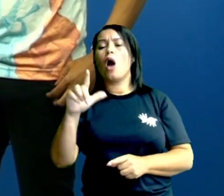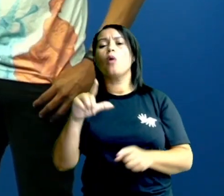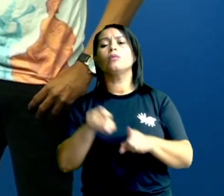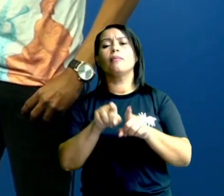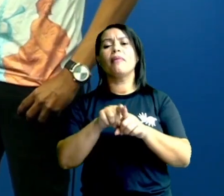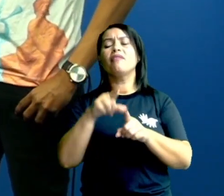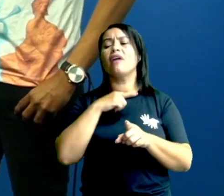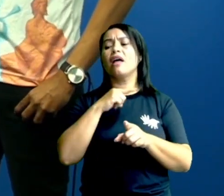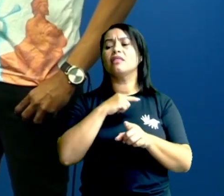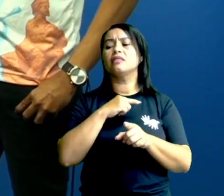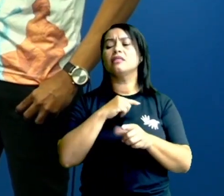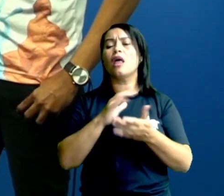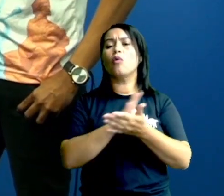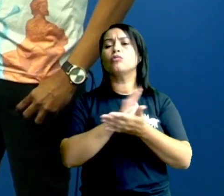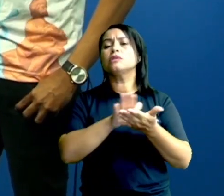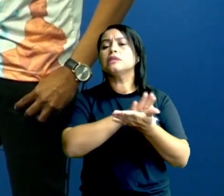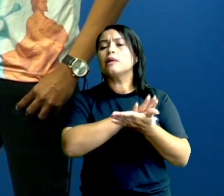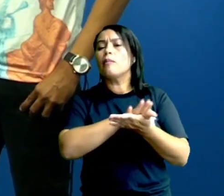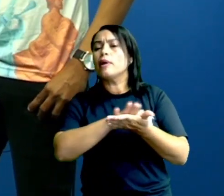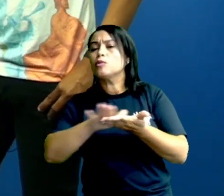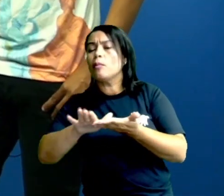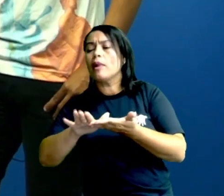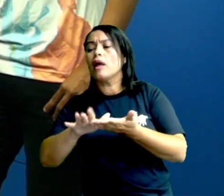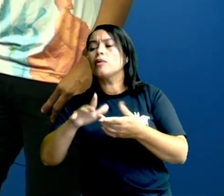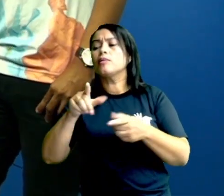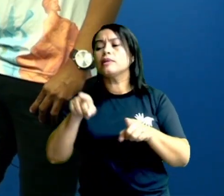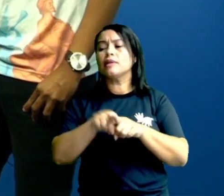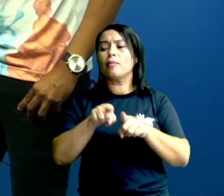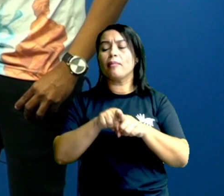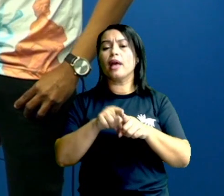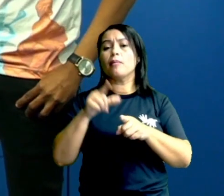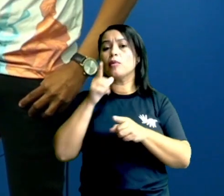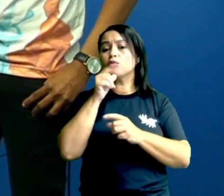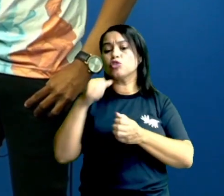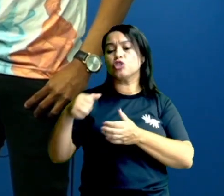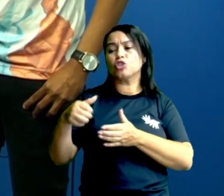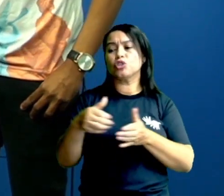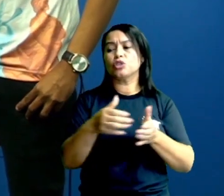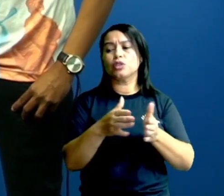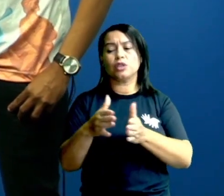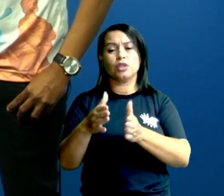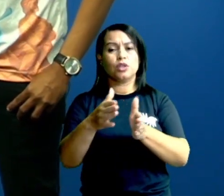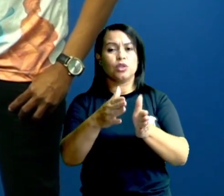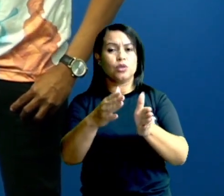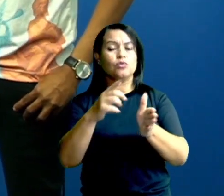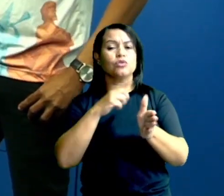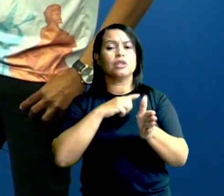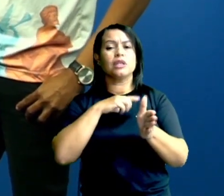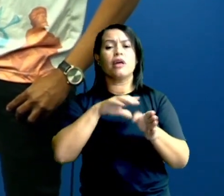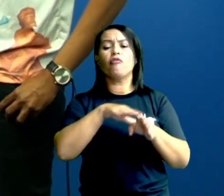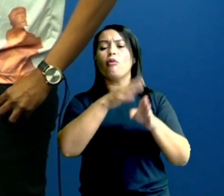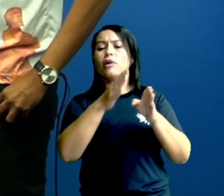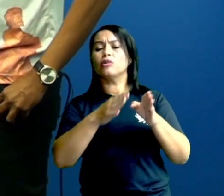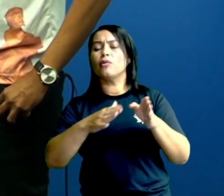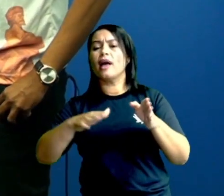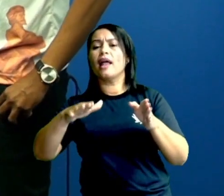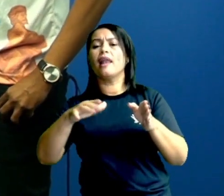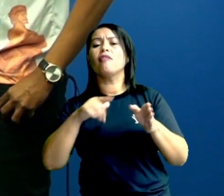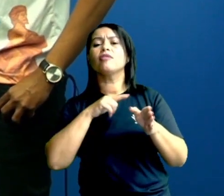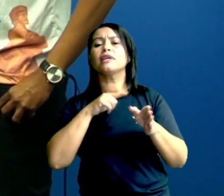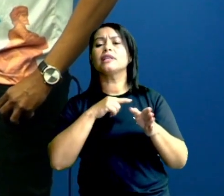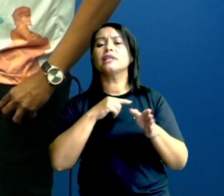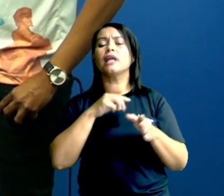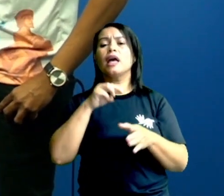né bastante plana aí ao longo do tempo e destaque também para os rios que cortam essa forma de relevo e são